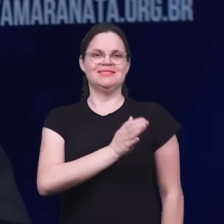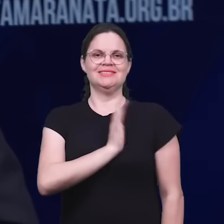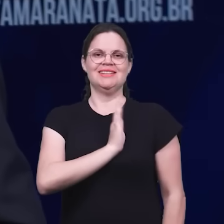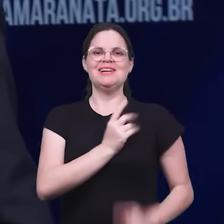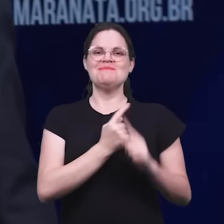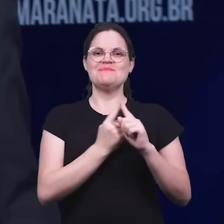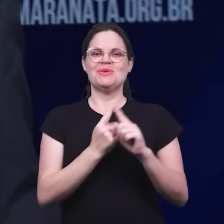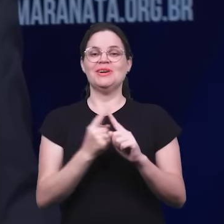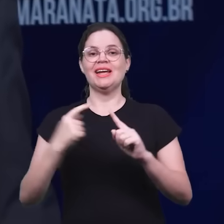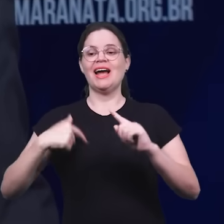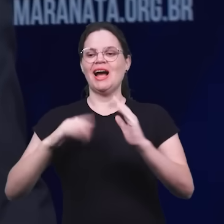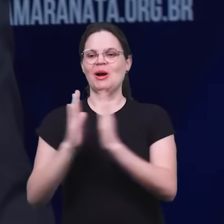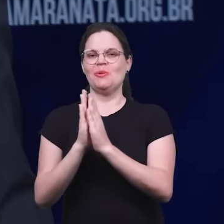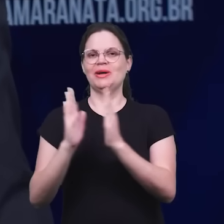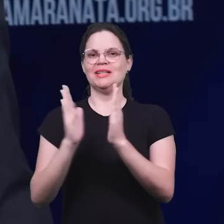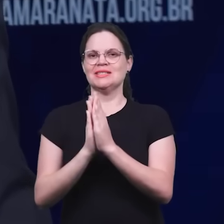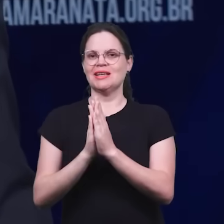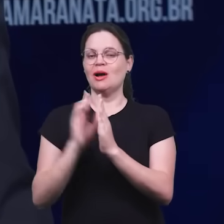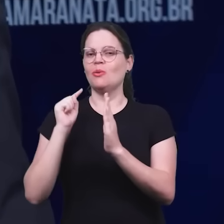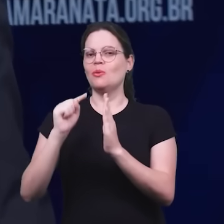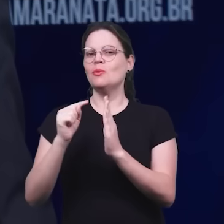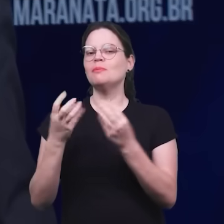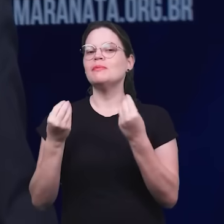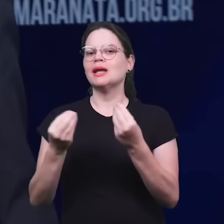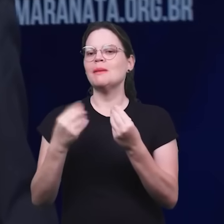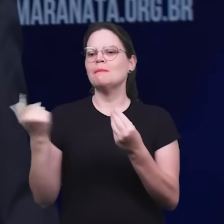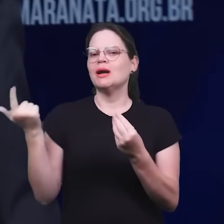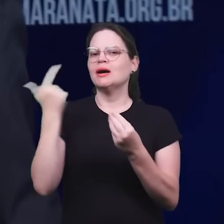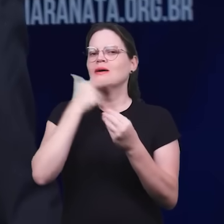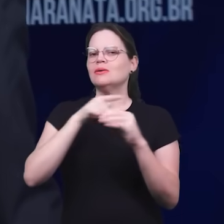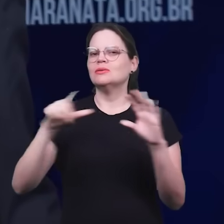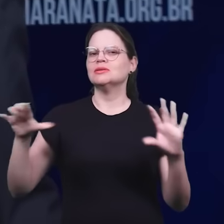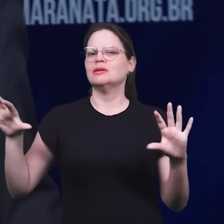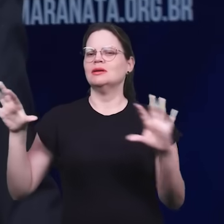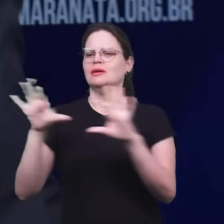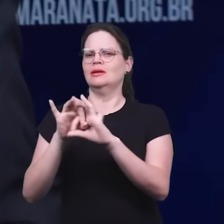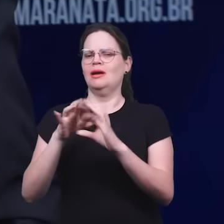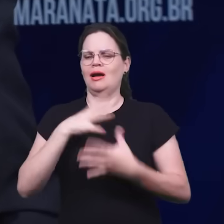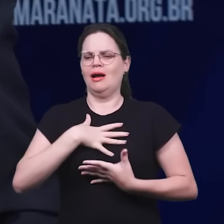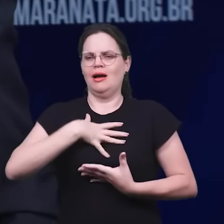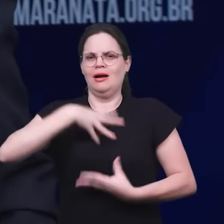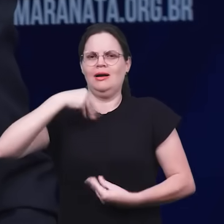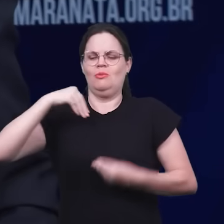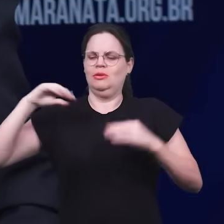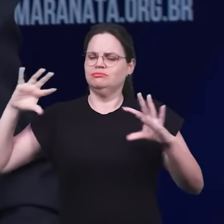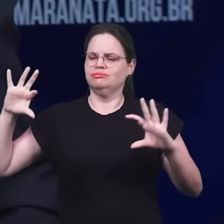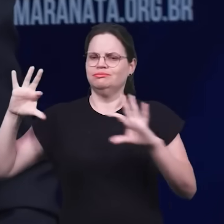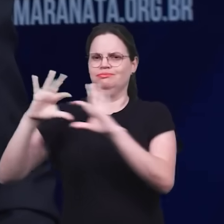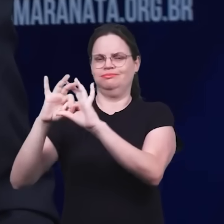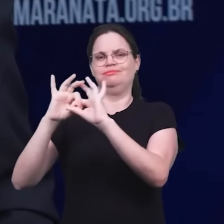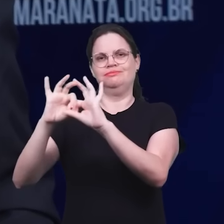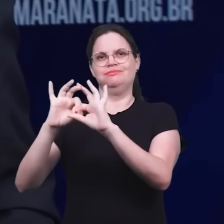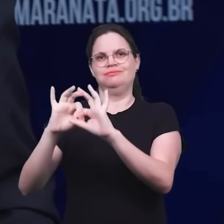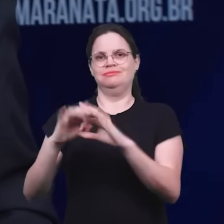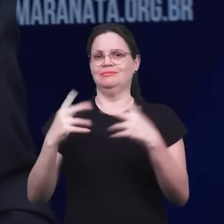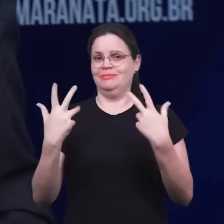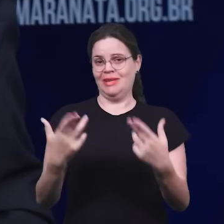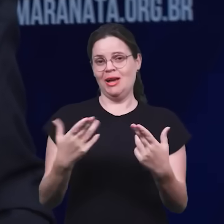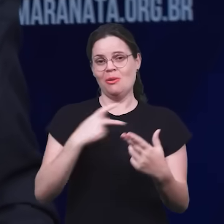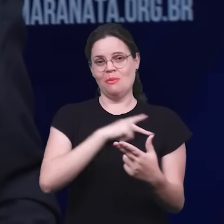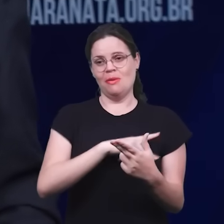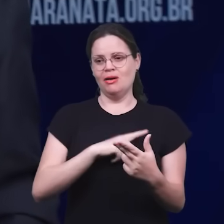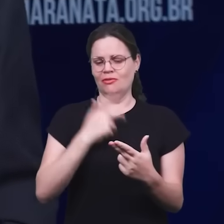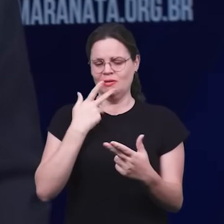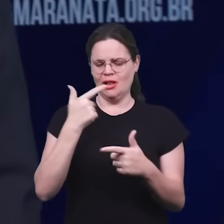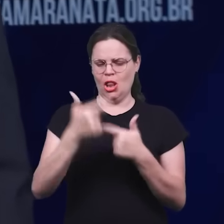um recurso de subida. É um recurso que enleva a alma do homem para esse mistério. Combati o bom combate, acabei